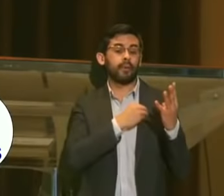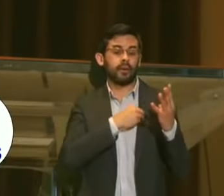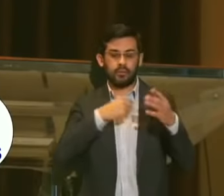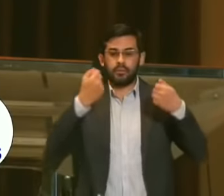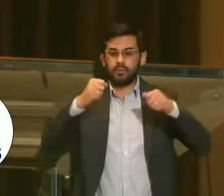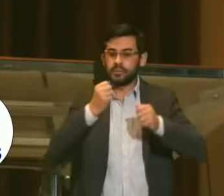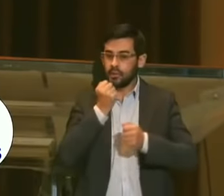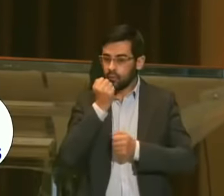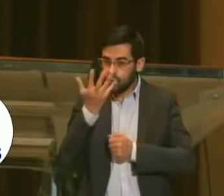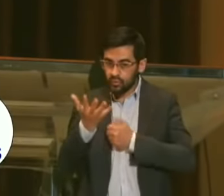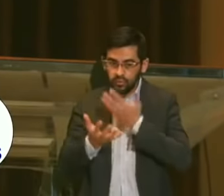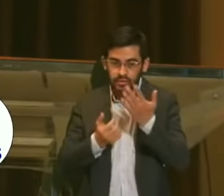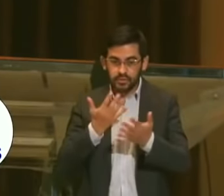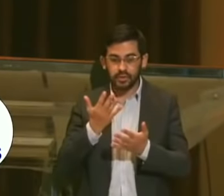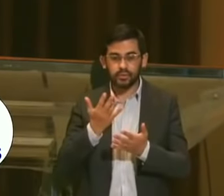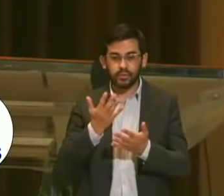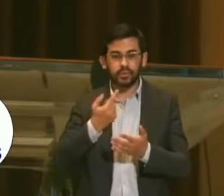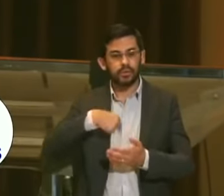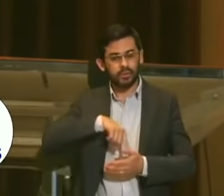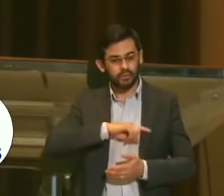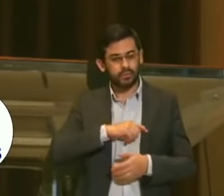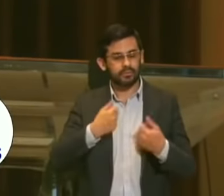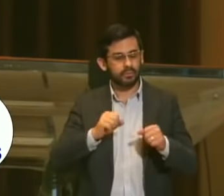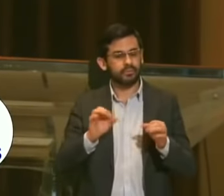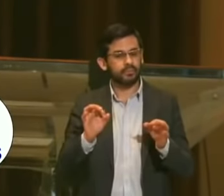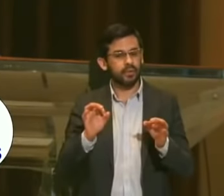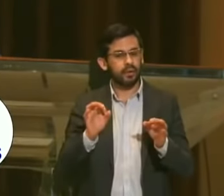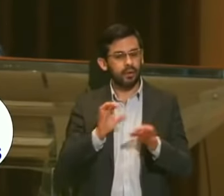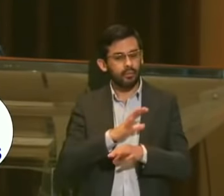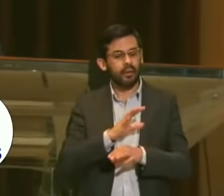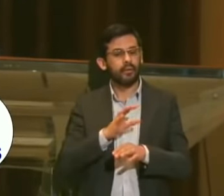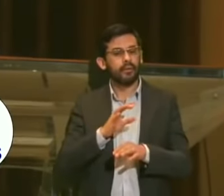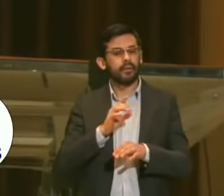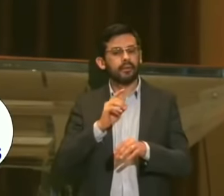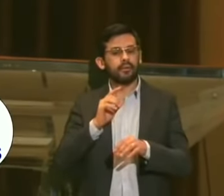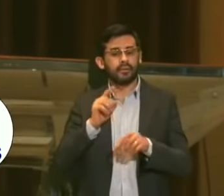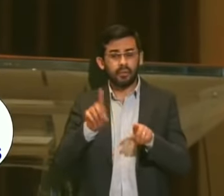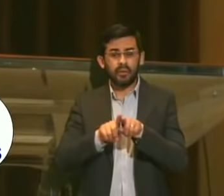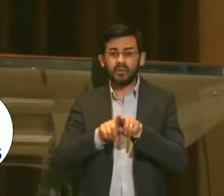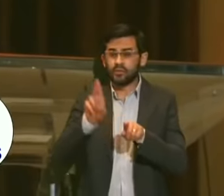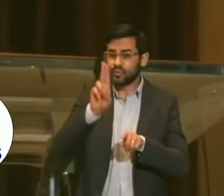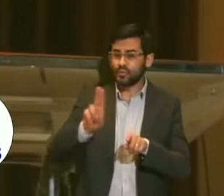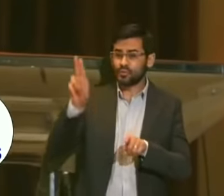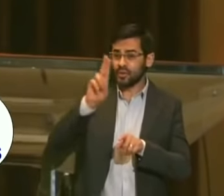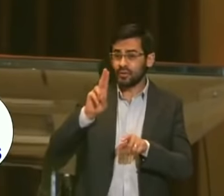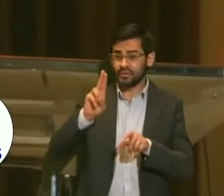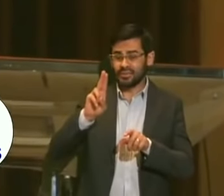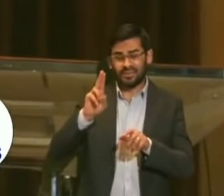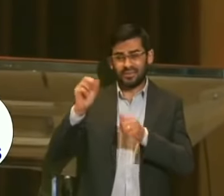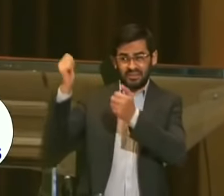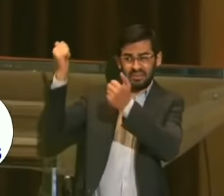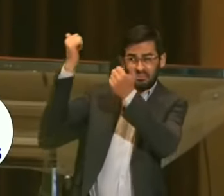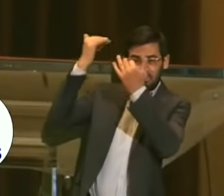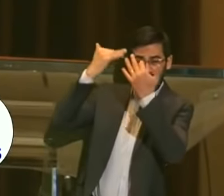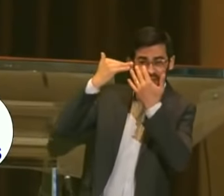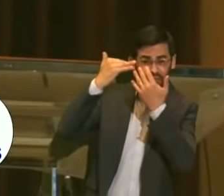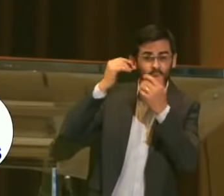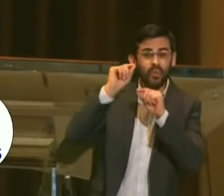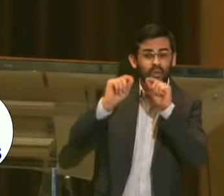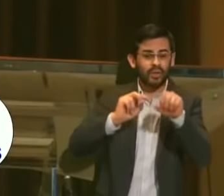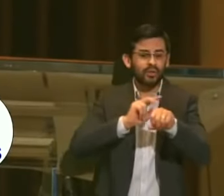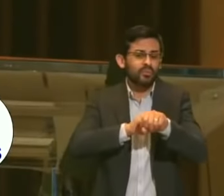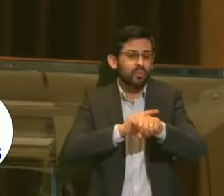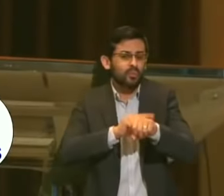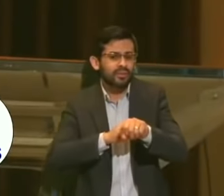que ser confessado e a gente tem que usar essa bênção da mutualidade. É quando a gente